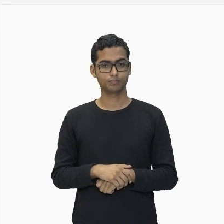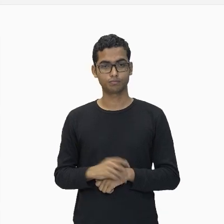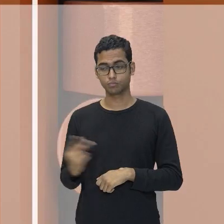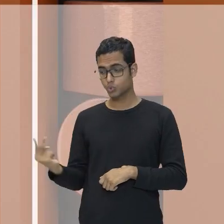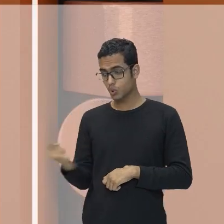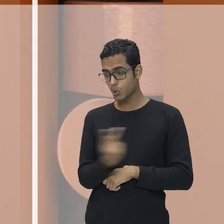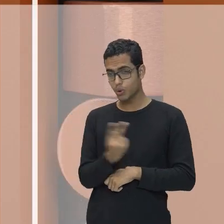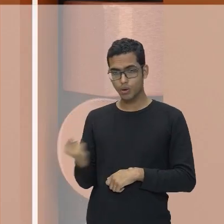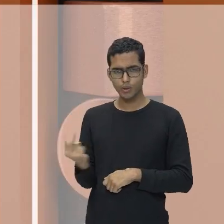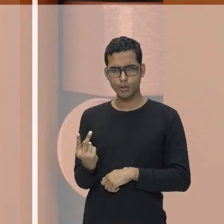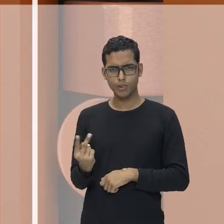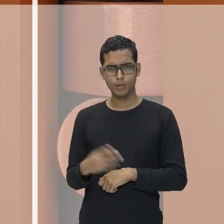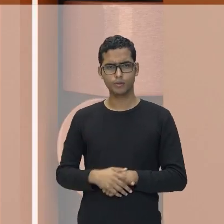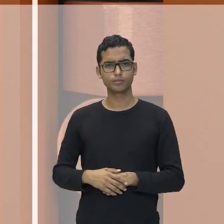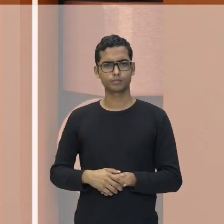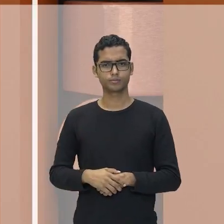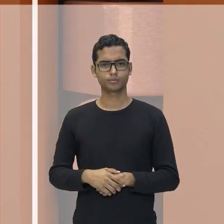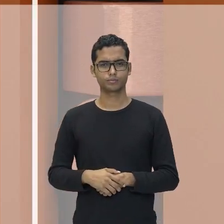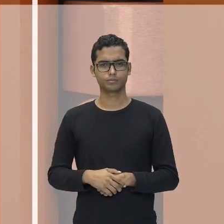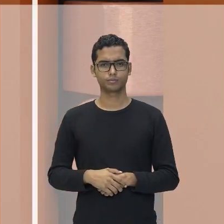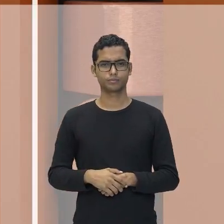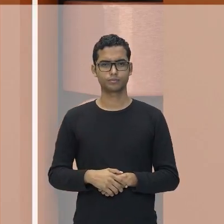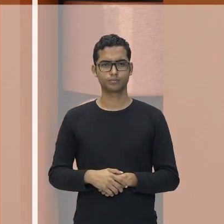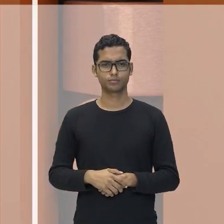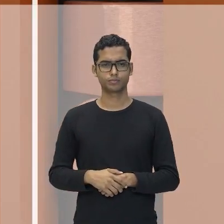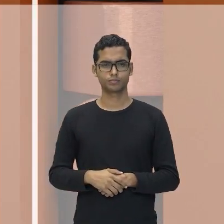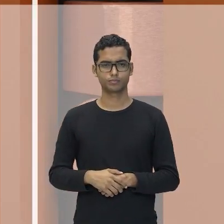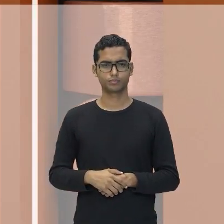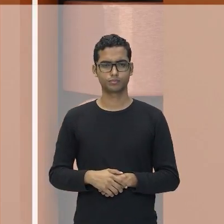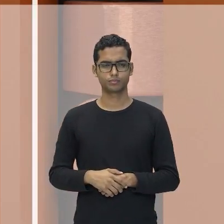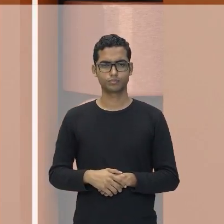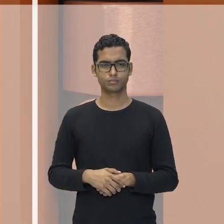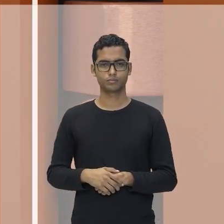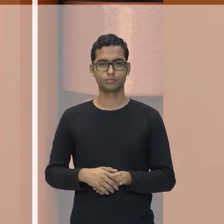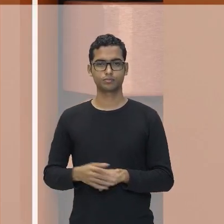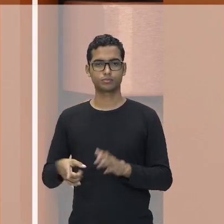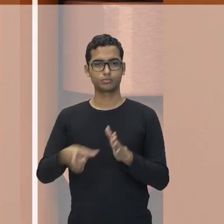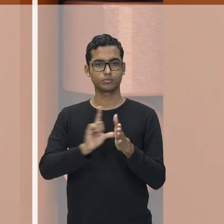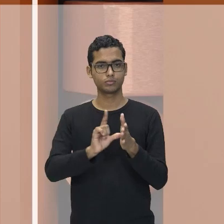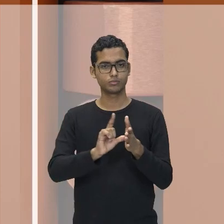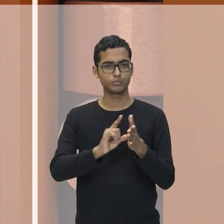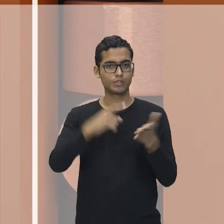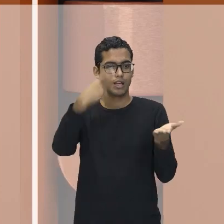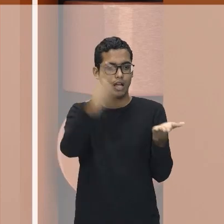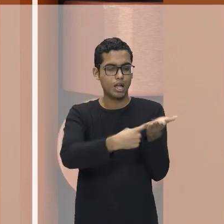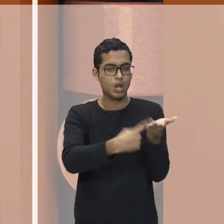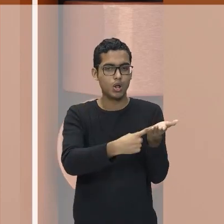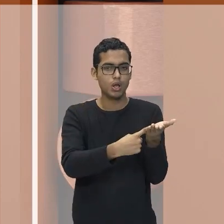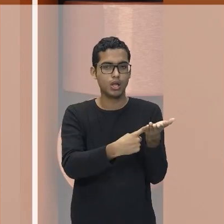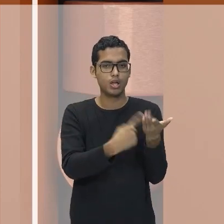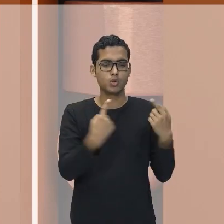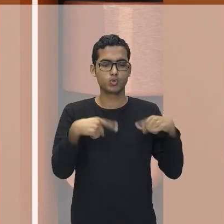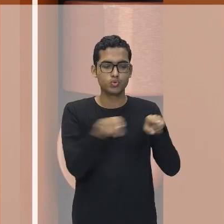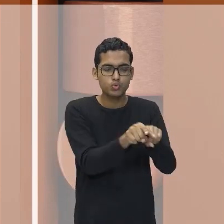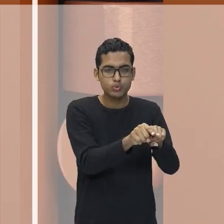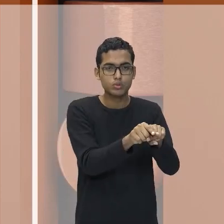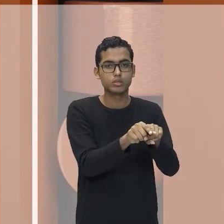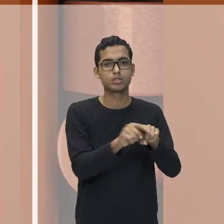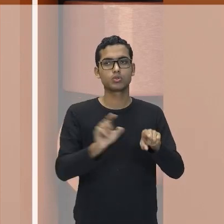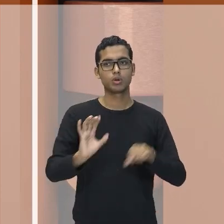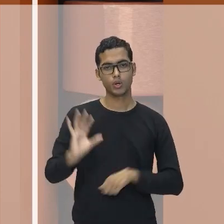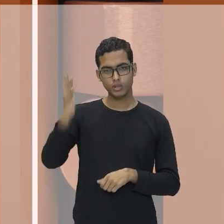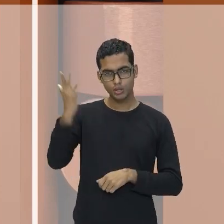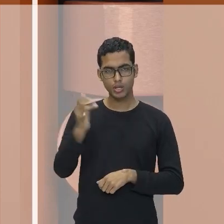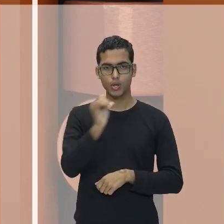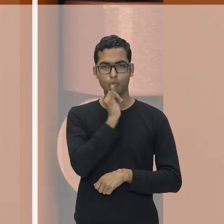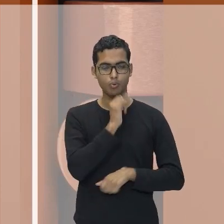galera, Estados Unidos e União Soviética, eles eram aliados de situação. Como assim, professor? Tanto Estados